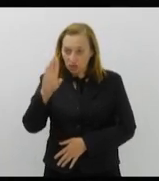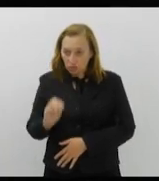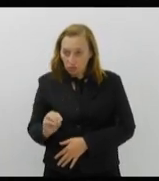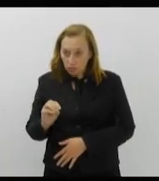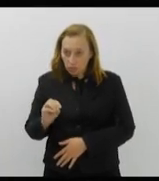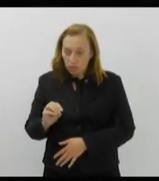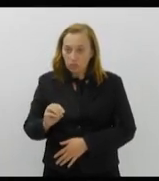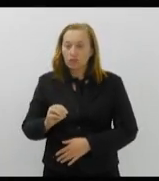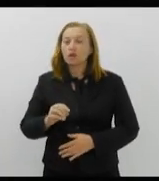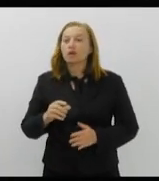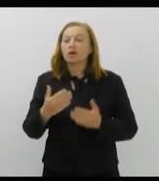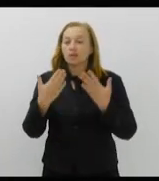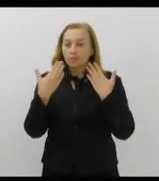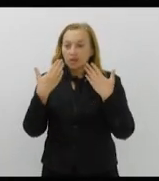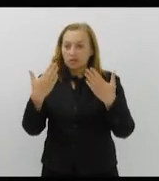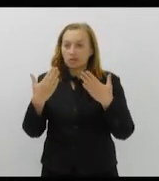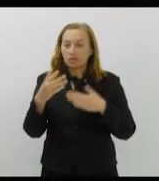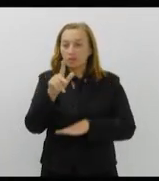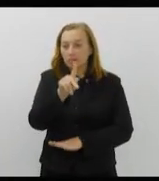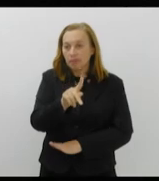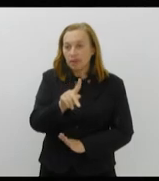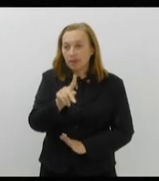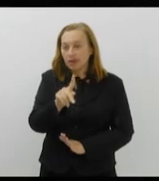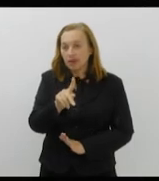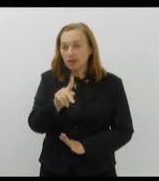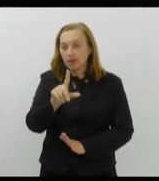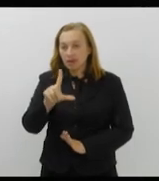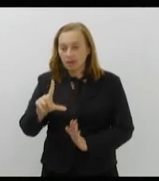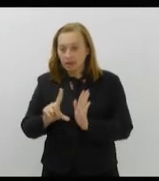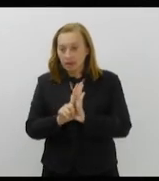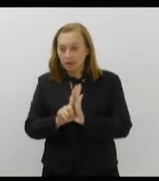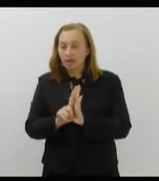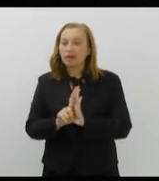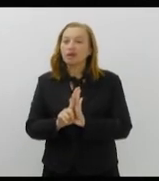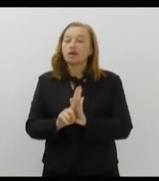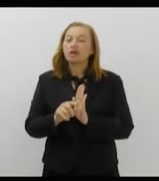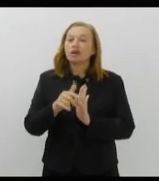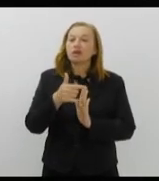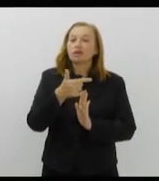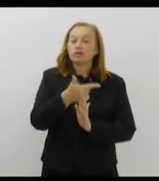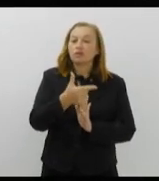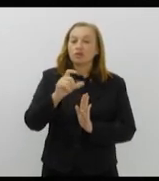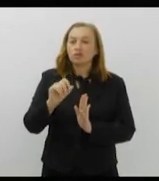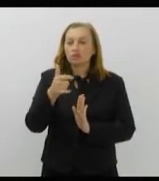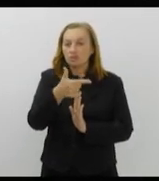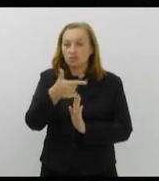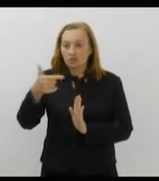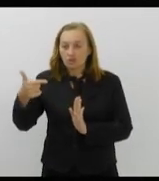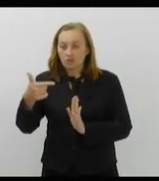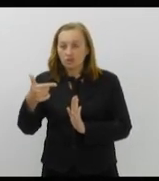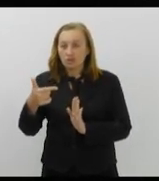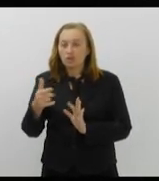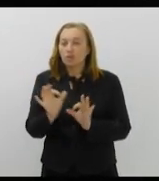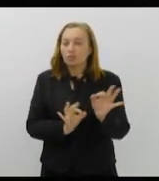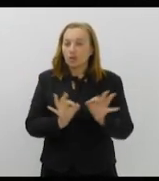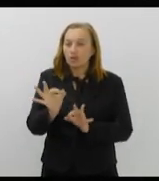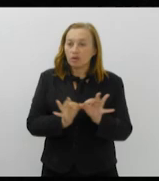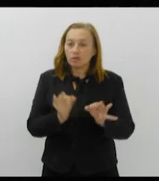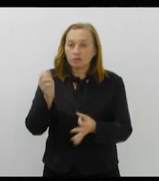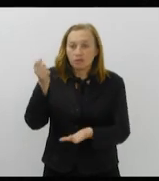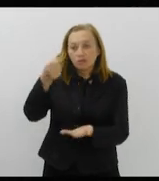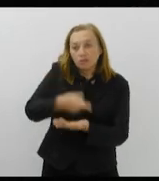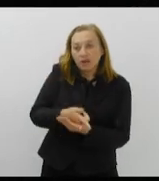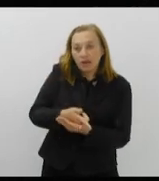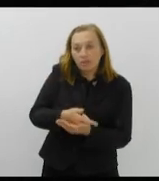PLP 121 de 2024 que chama-se programa de pleno pagamento das